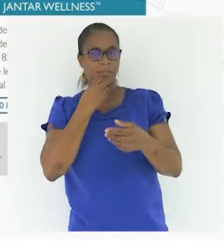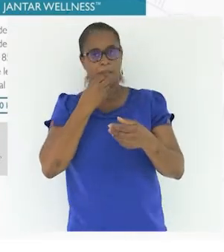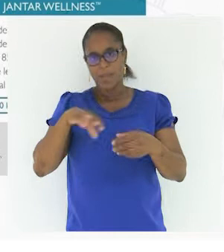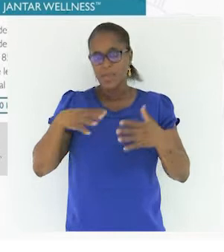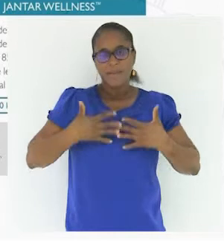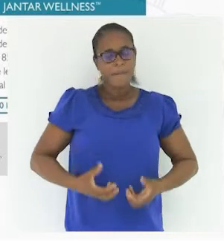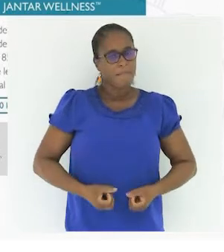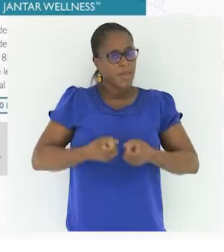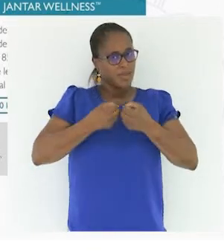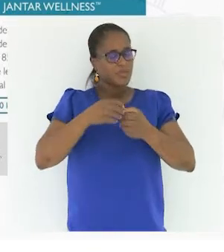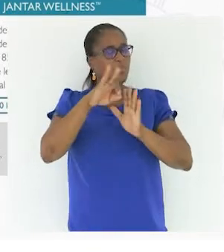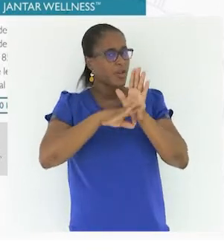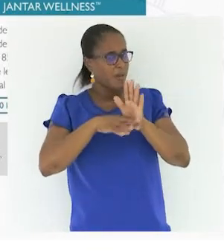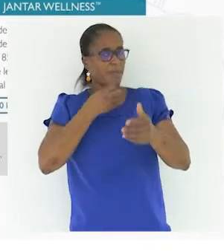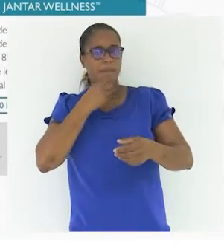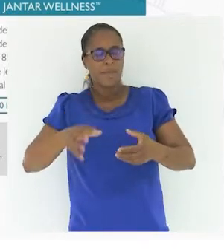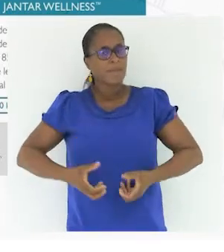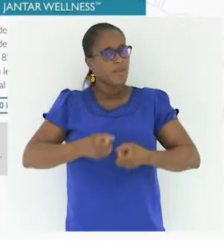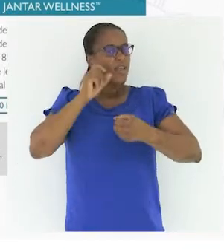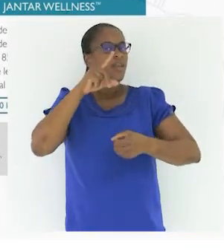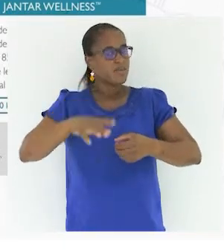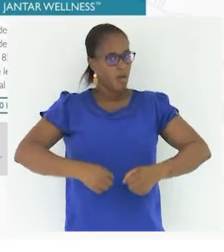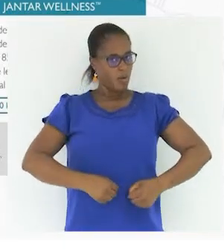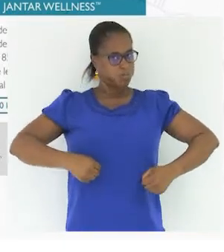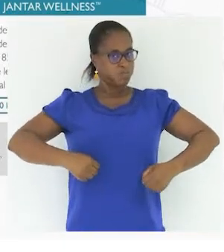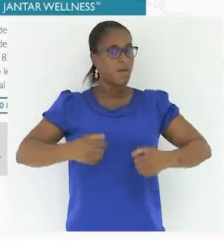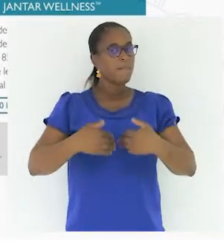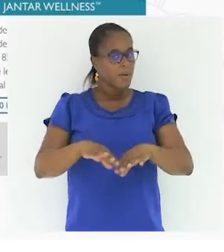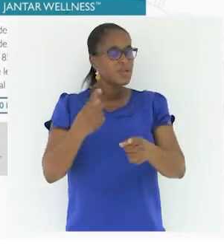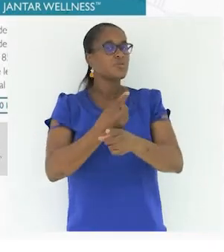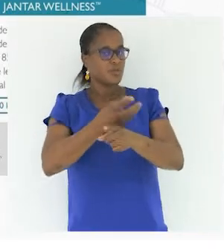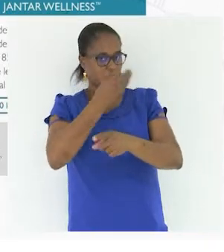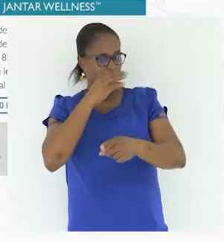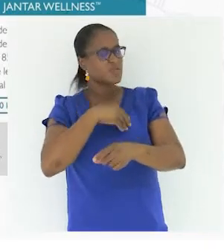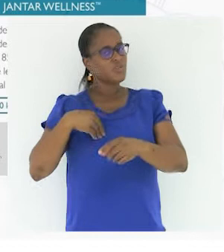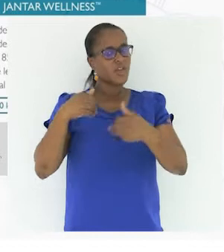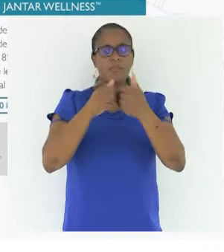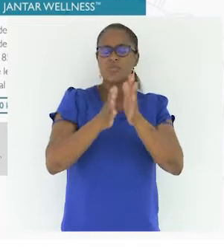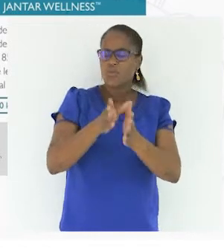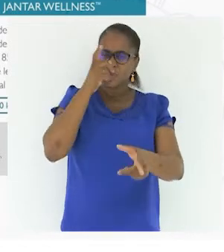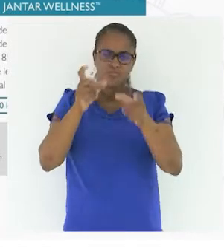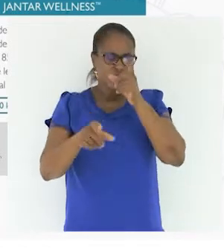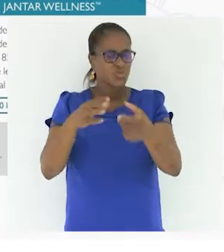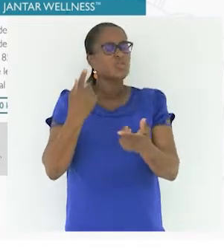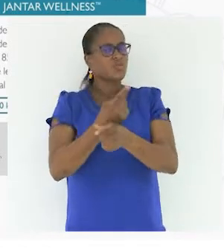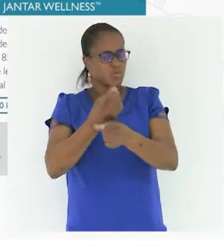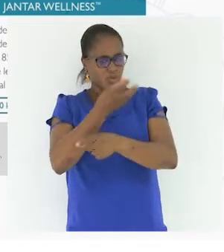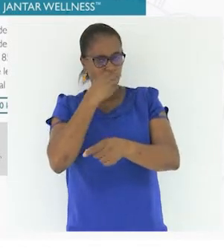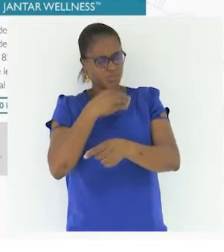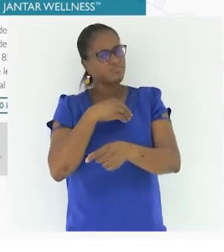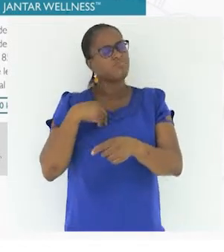peso. Programa para perder peso é para quem está acima do peso, mas a alimentação saudável é para toda a gente. Alimentação